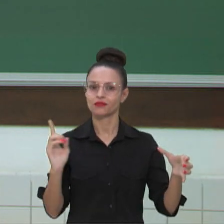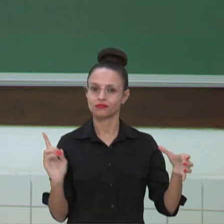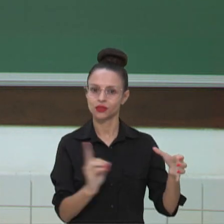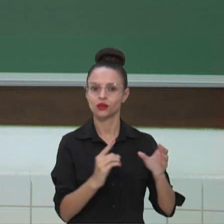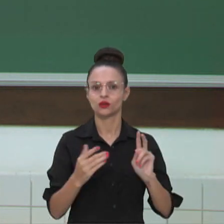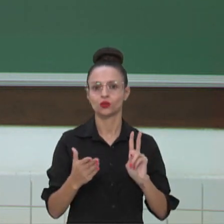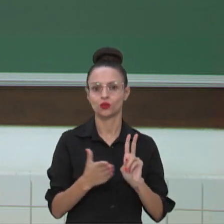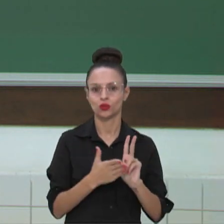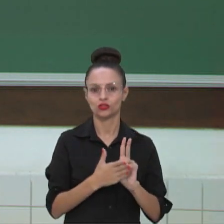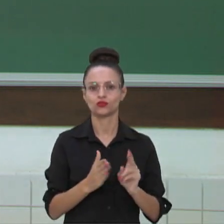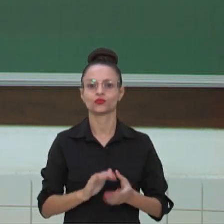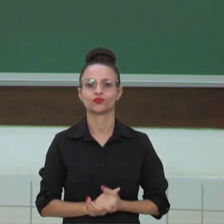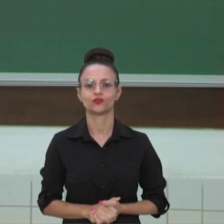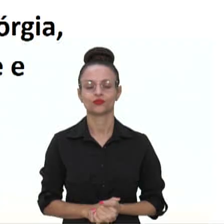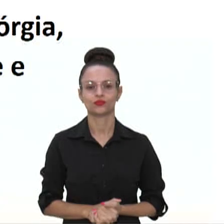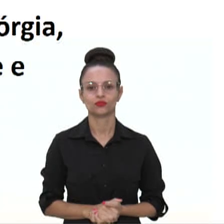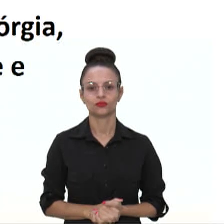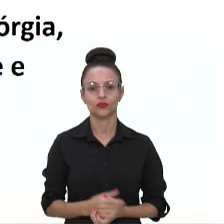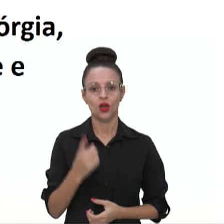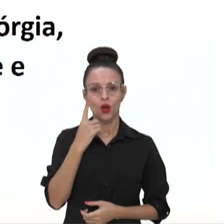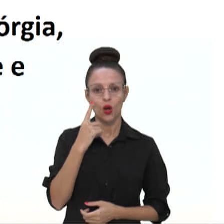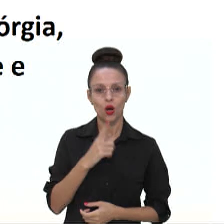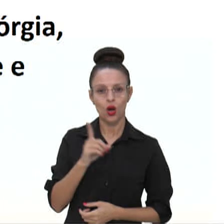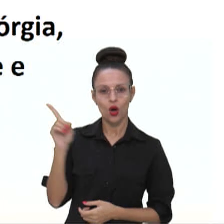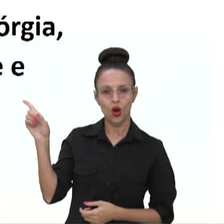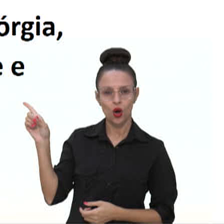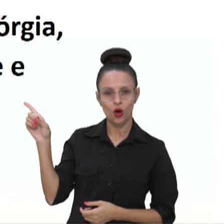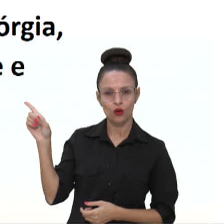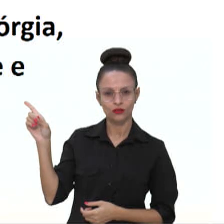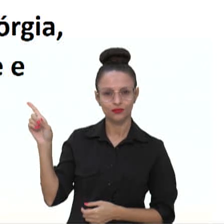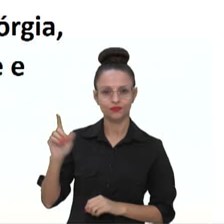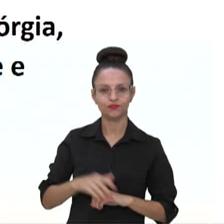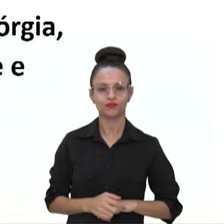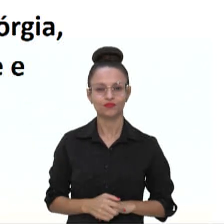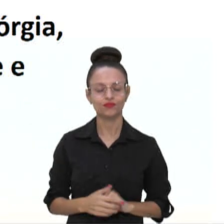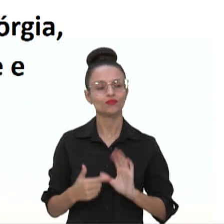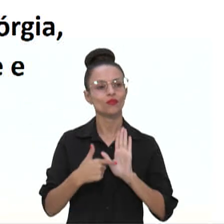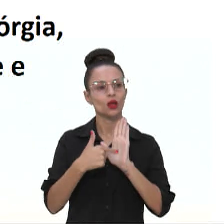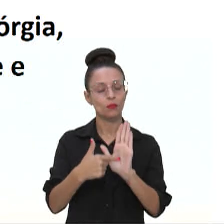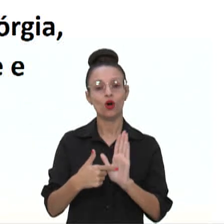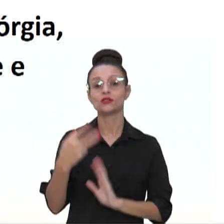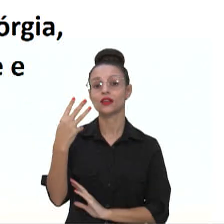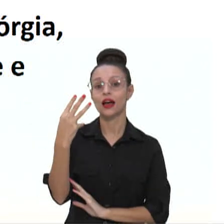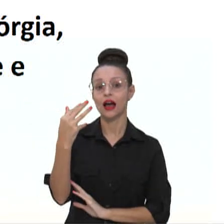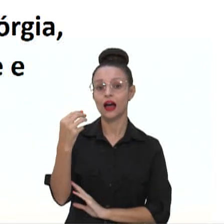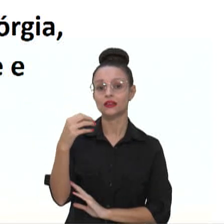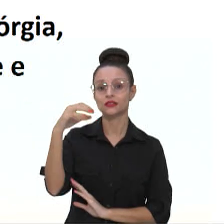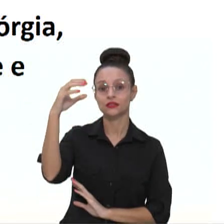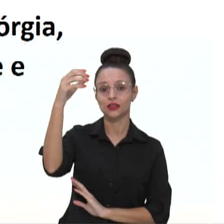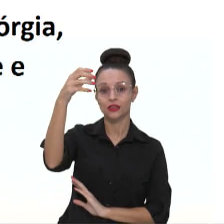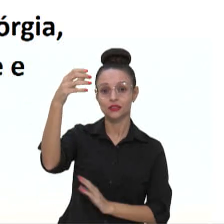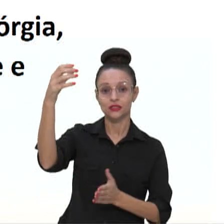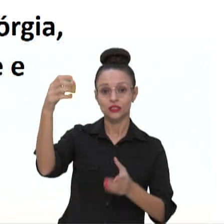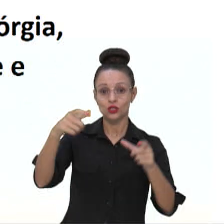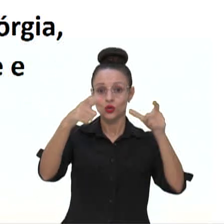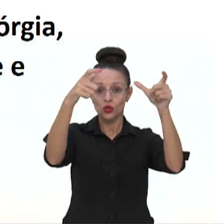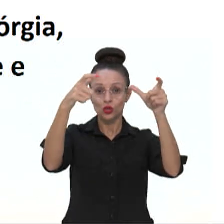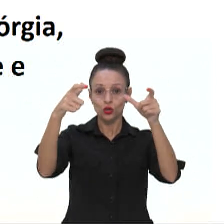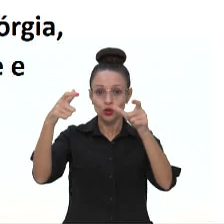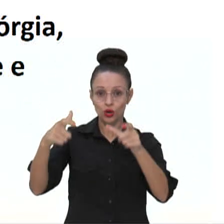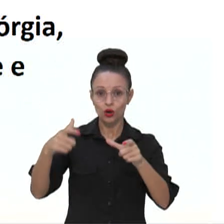sociedade. Legal? Aqui, esse mapinha para você mostra essas 13 colônias do litoral